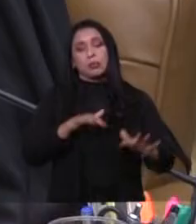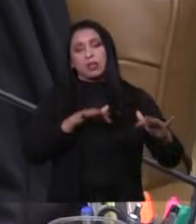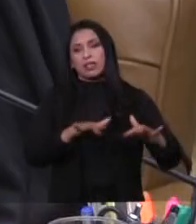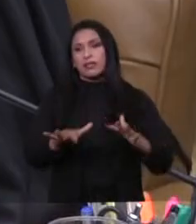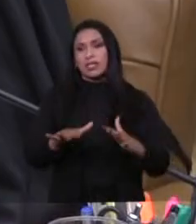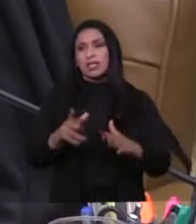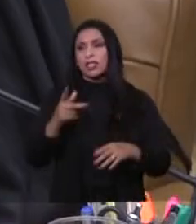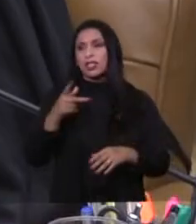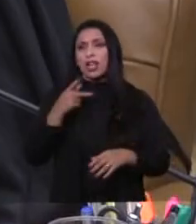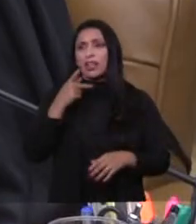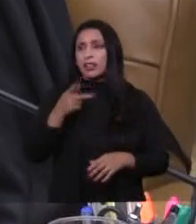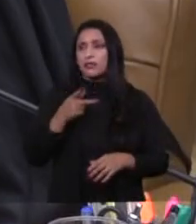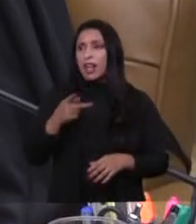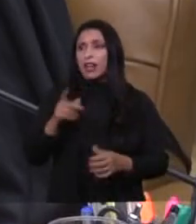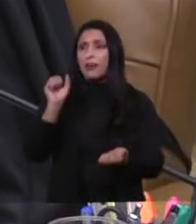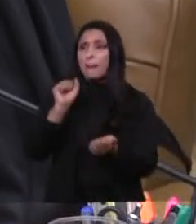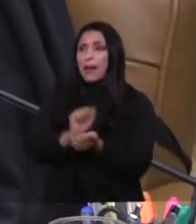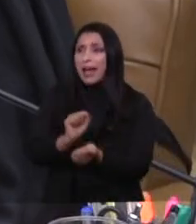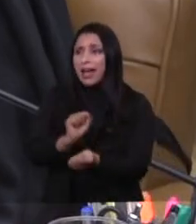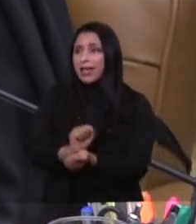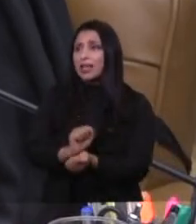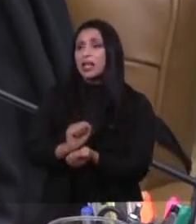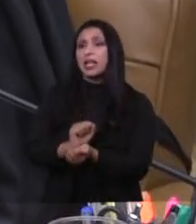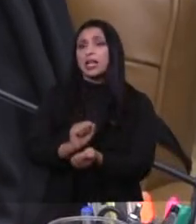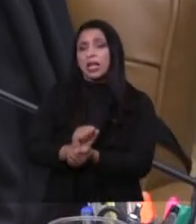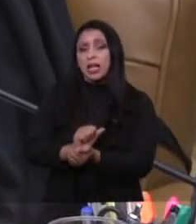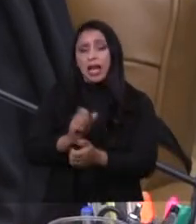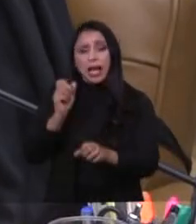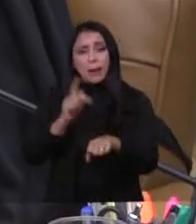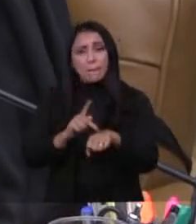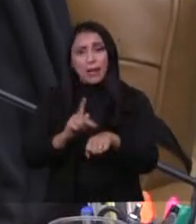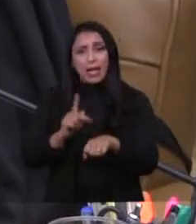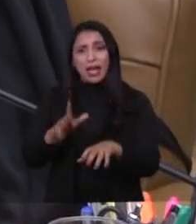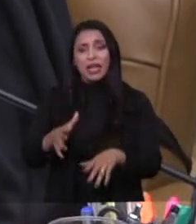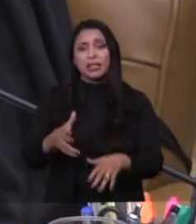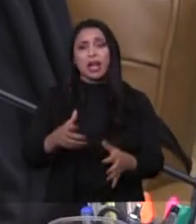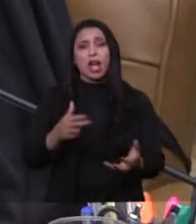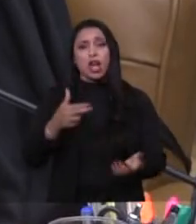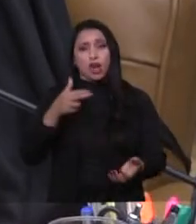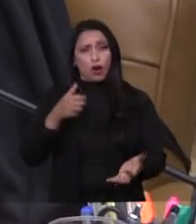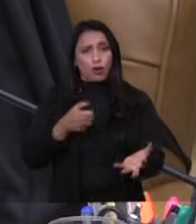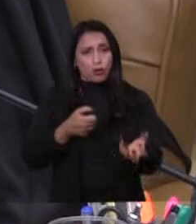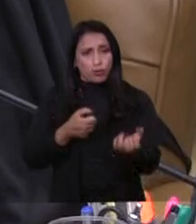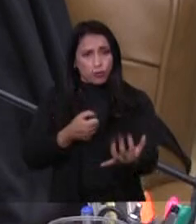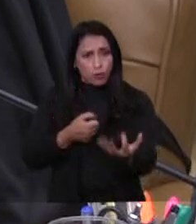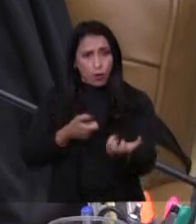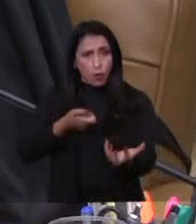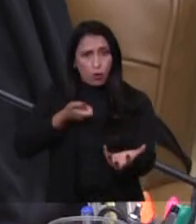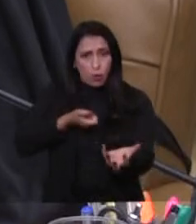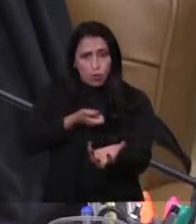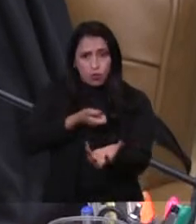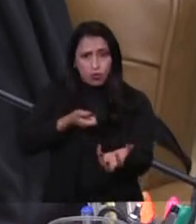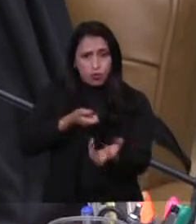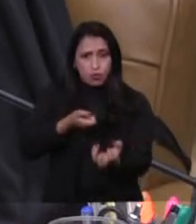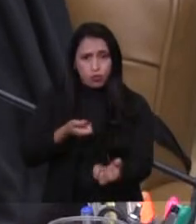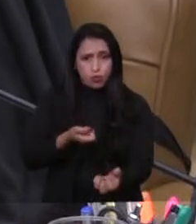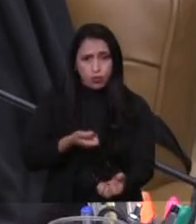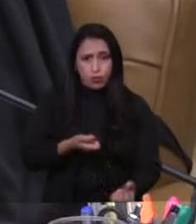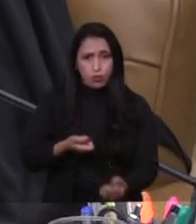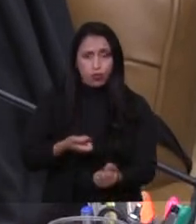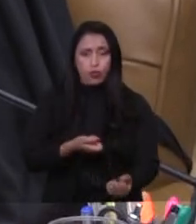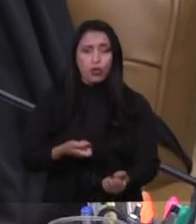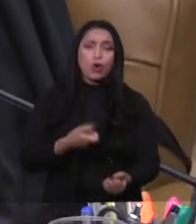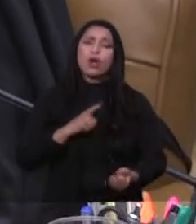chegavam, inclusive, a agir para evitá-las, tentando apagar os focos de incêndio, manifestantes outros que queriam